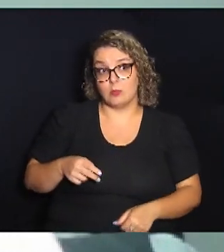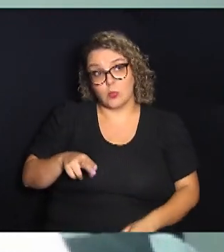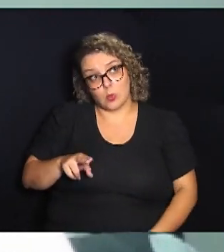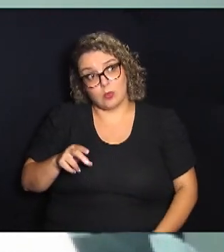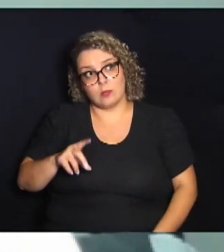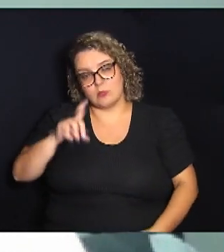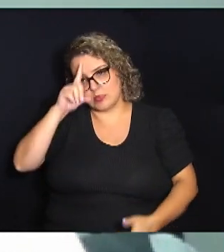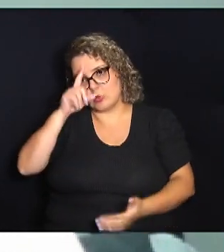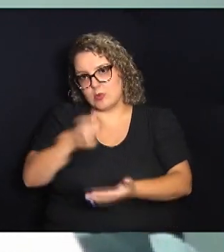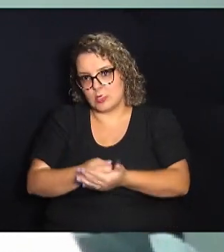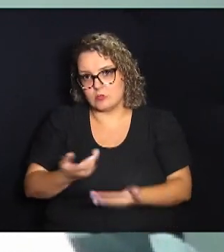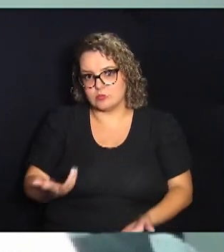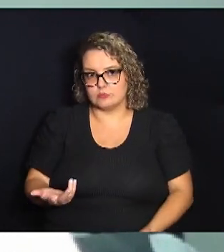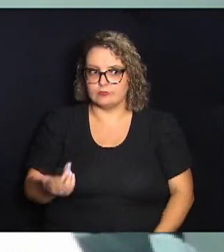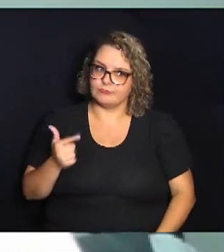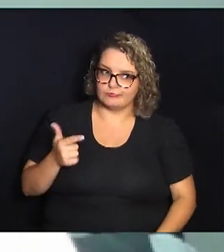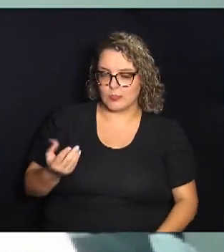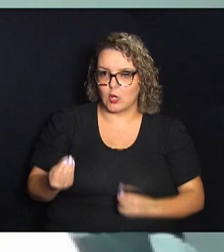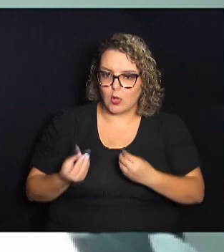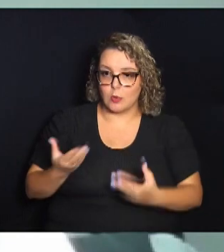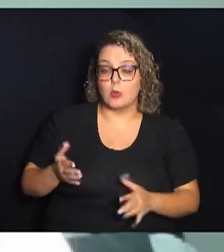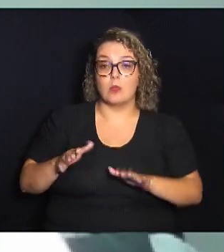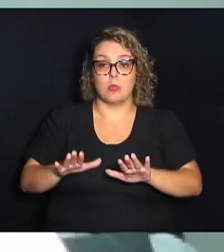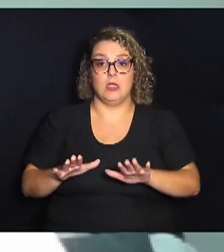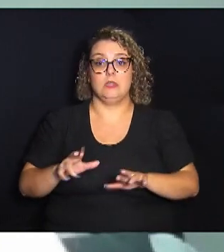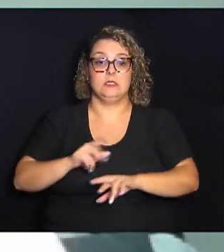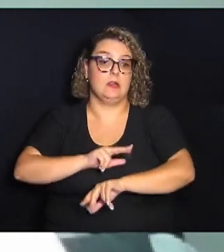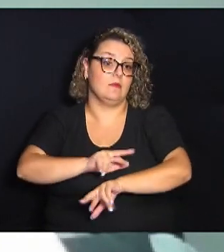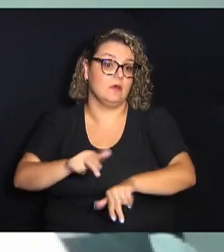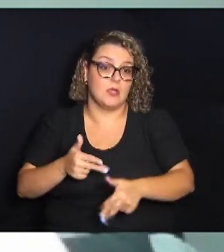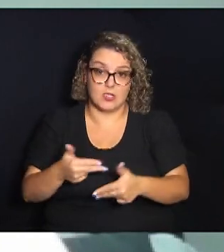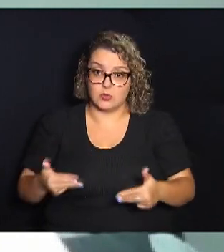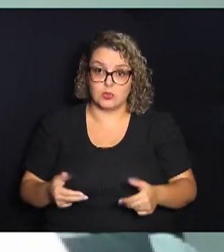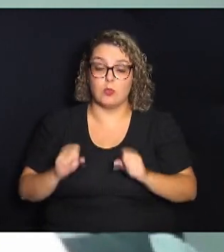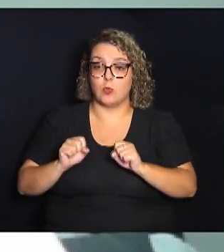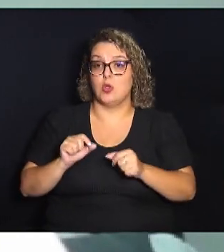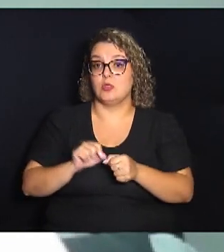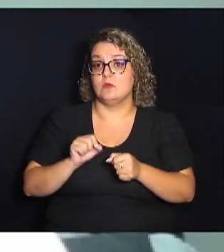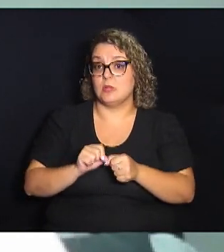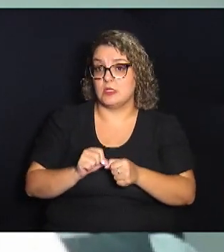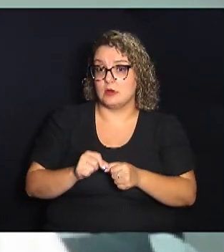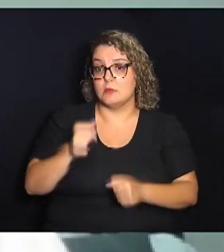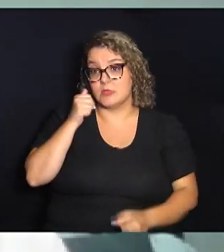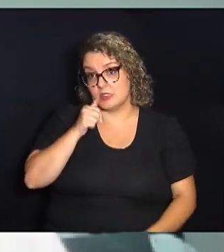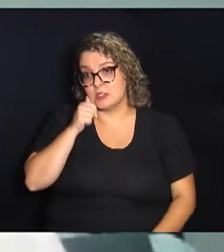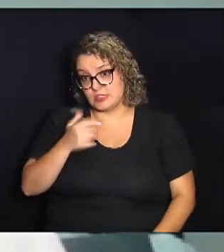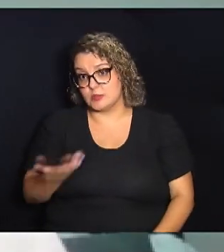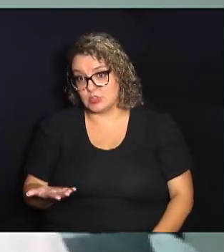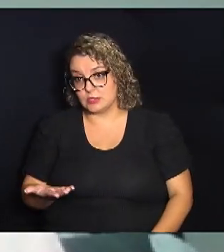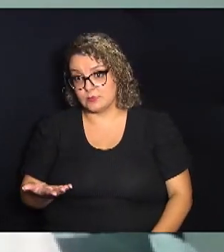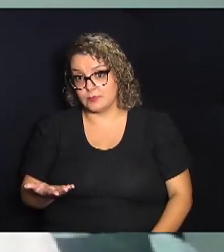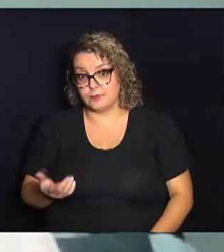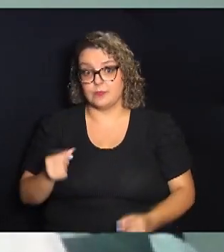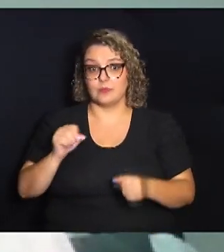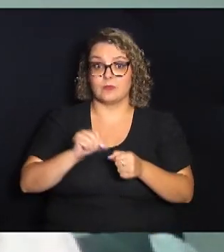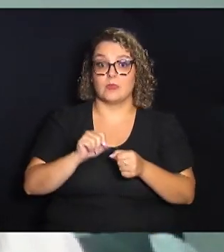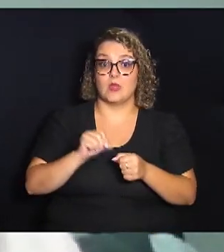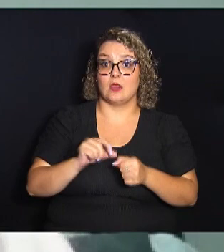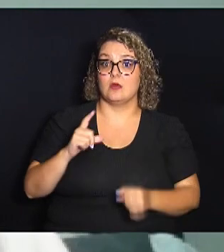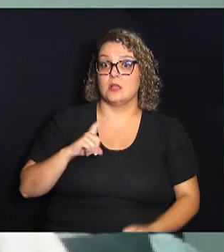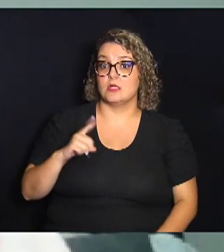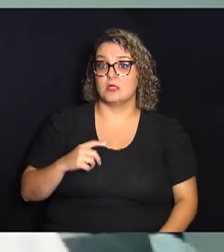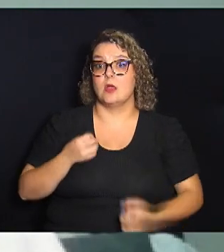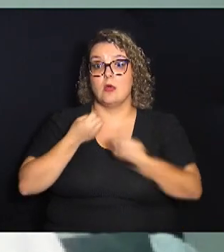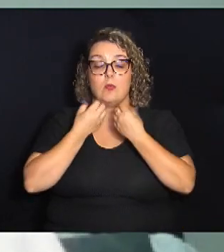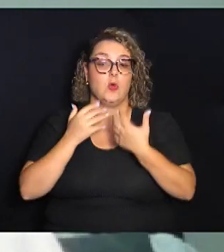dá. Mas tem muita coisa que se dá para fazer para essas mulheres que façam com que ela tenha boa